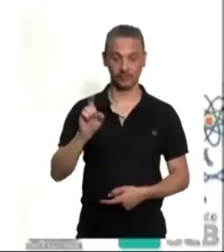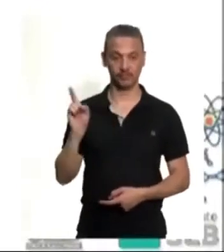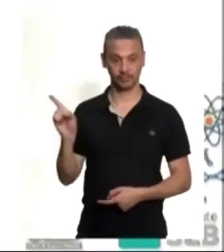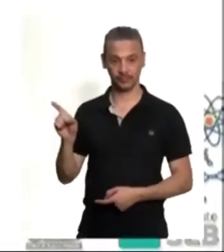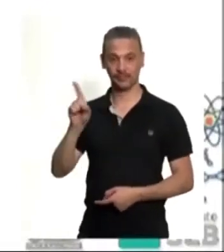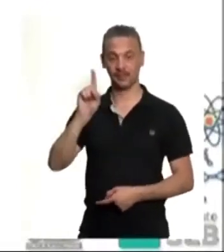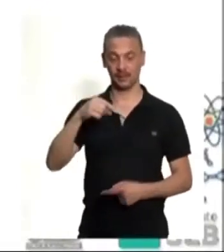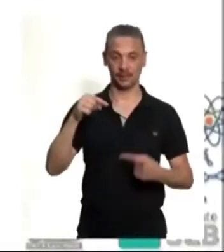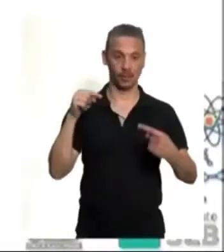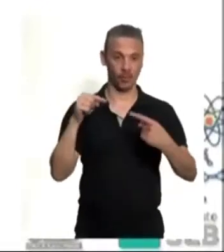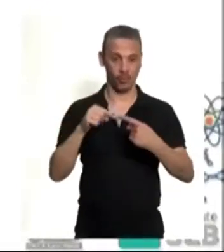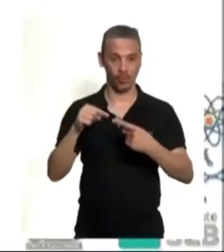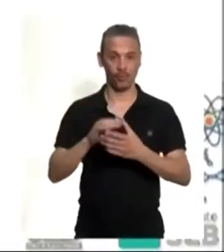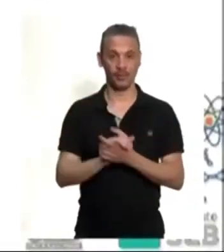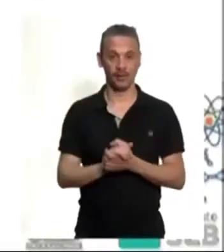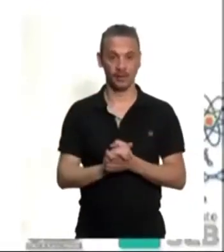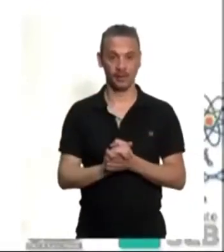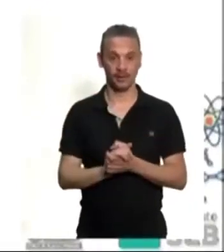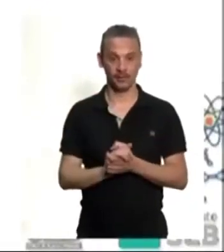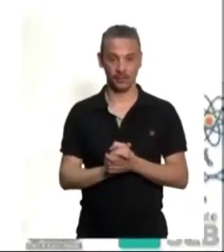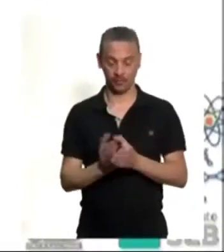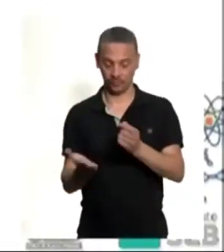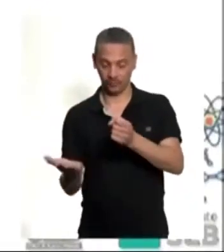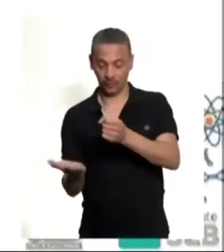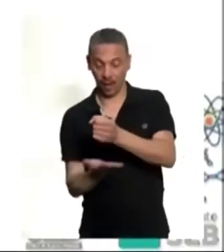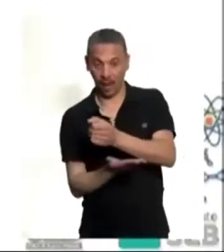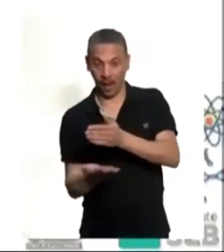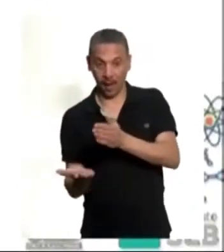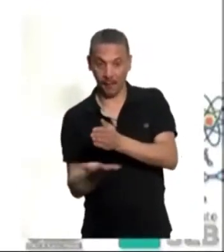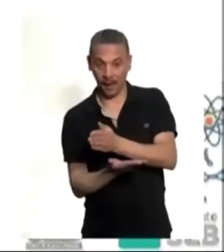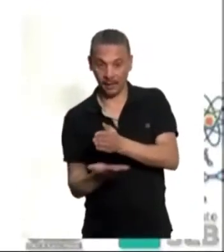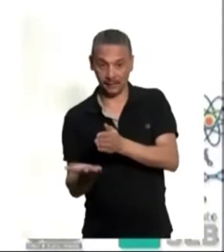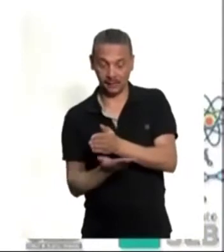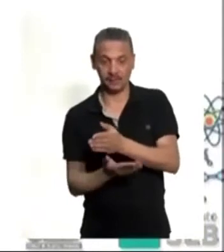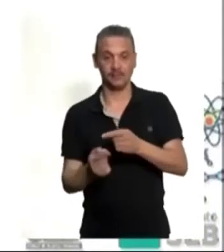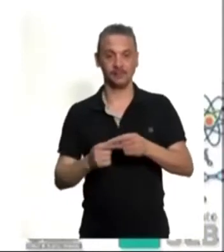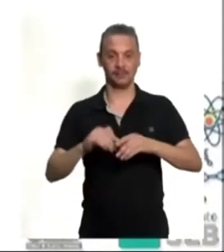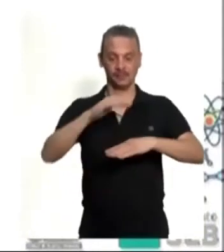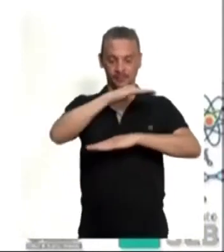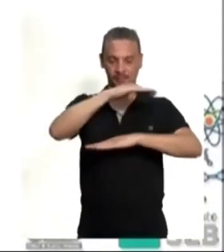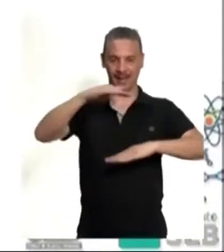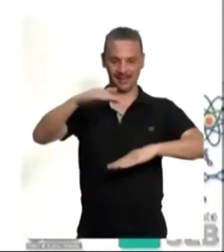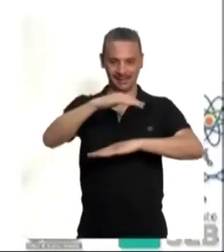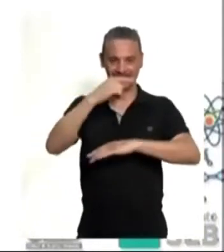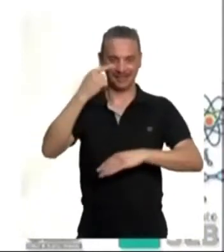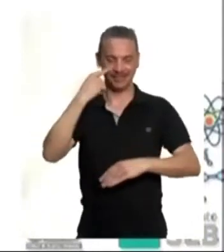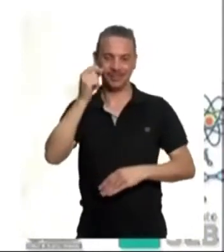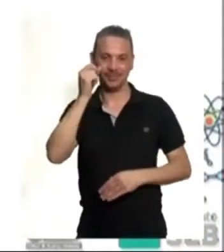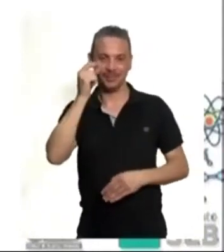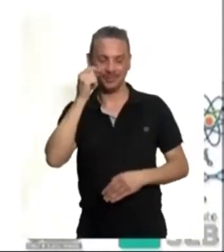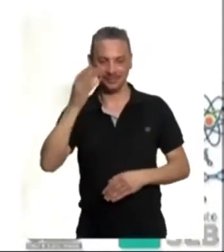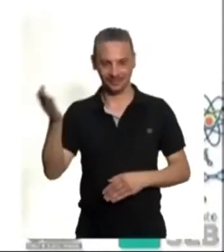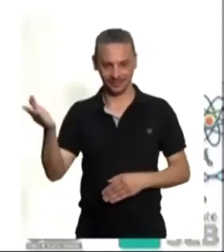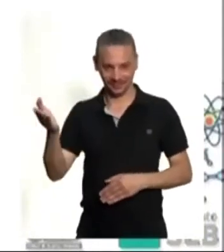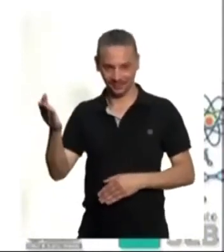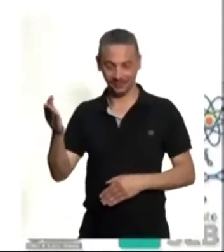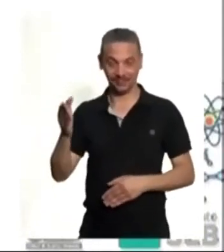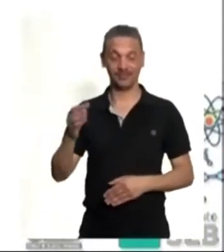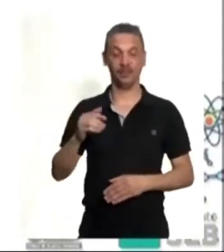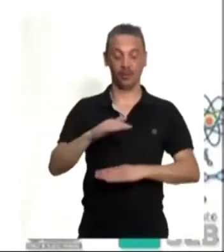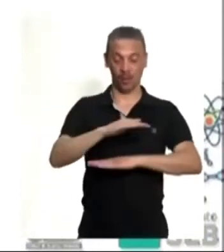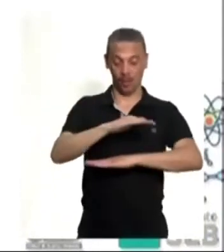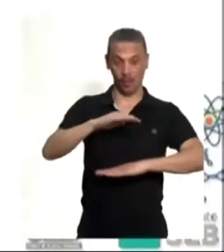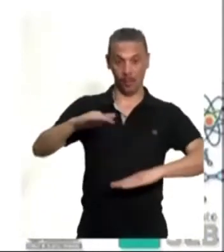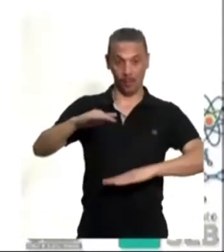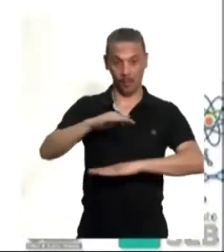do sólido. Os lados do polígono da base, e veja que eu destaquei as duas bases para vocês, repito, sólidos